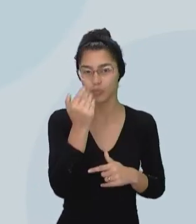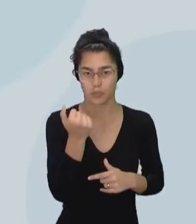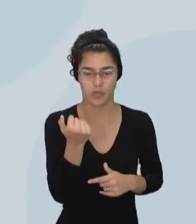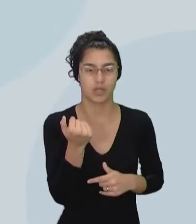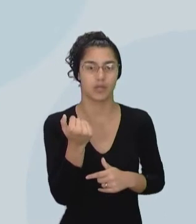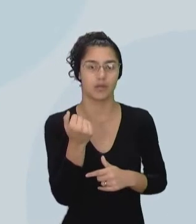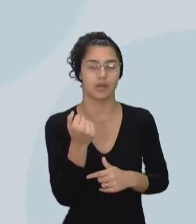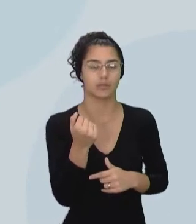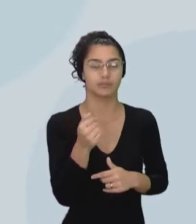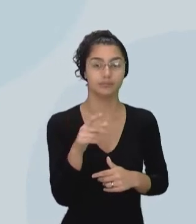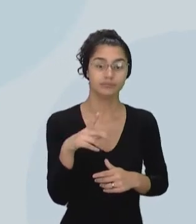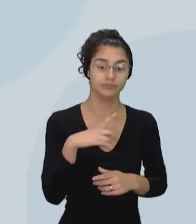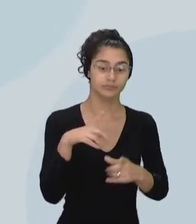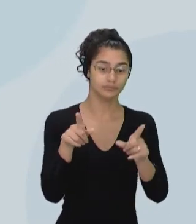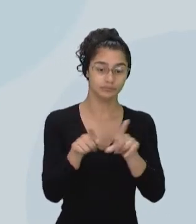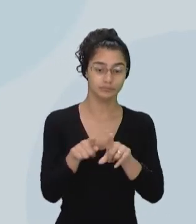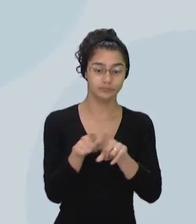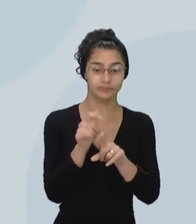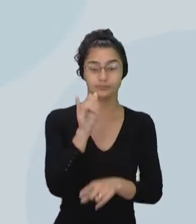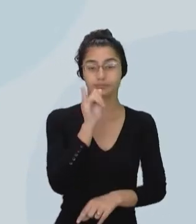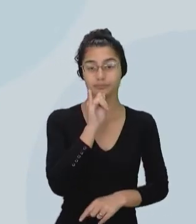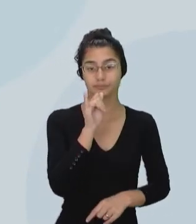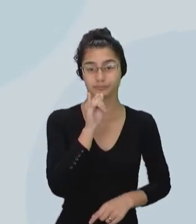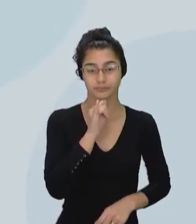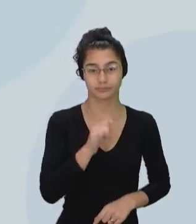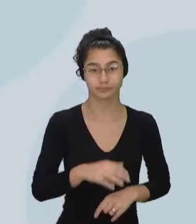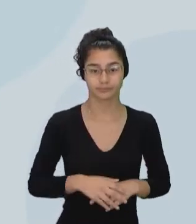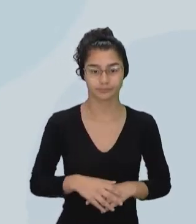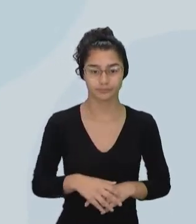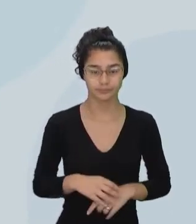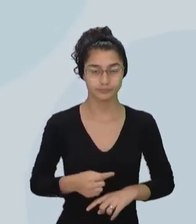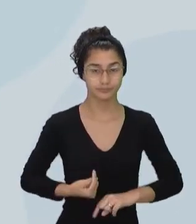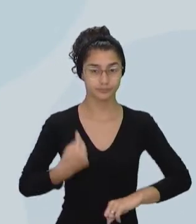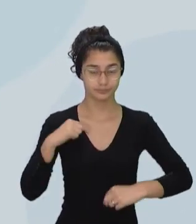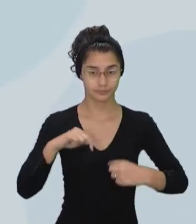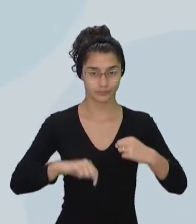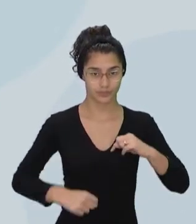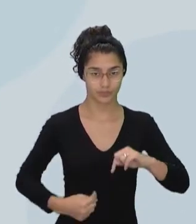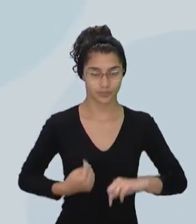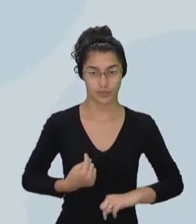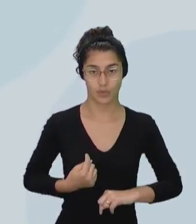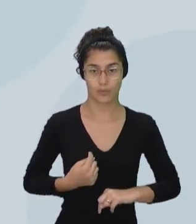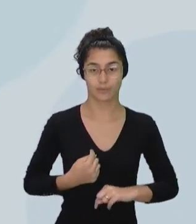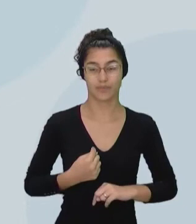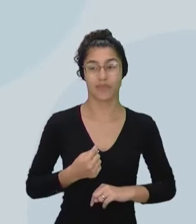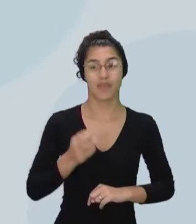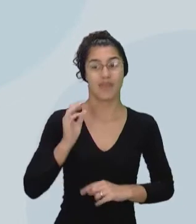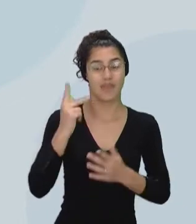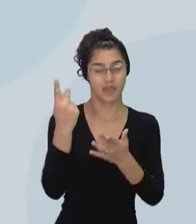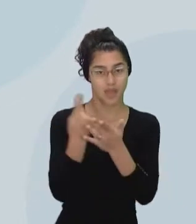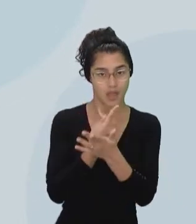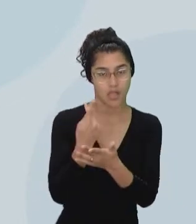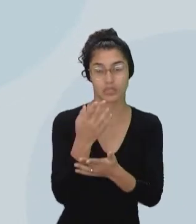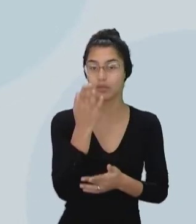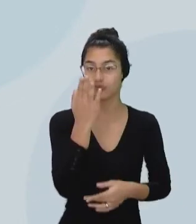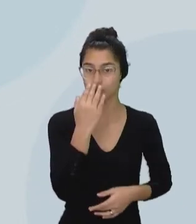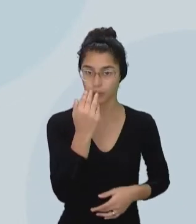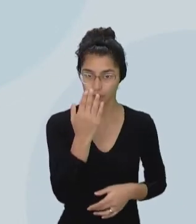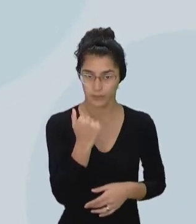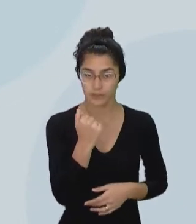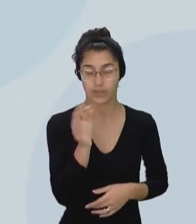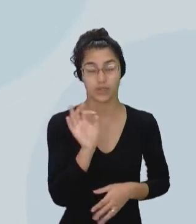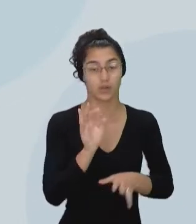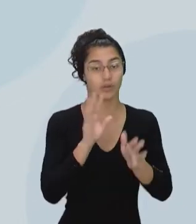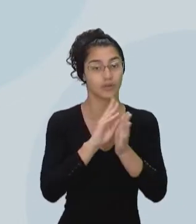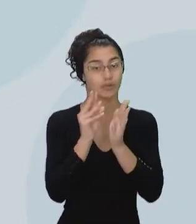alimentares, a questão, por exemplo, dessa ingestão inadequada de nutrientes, não